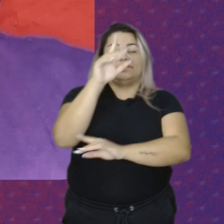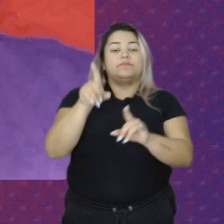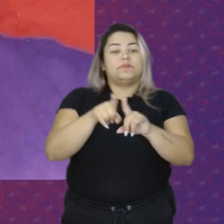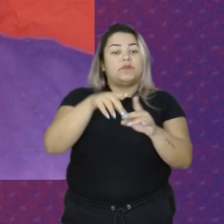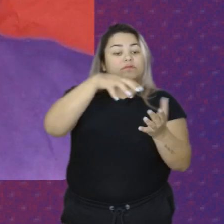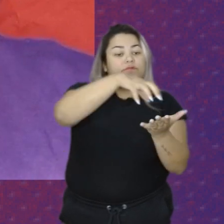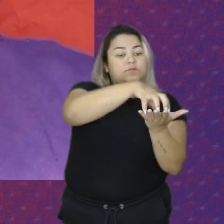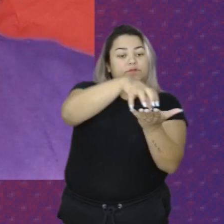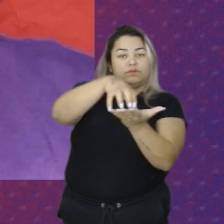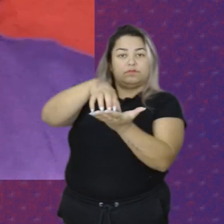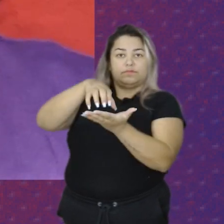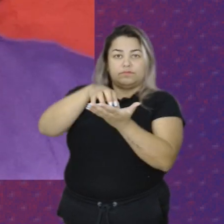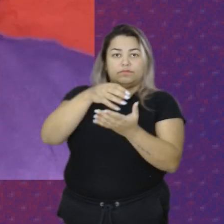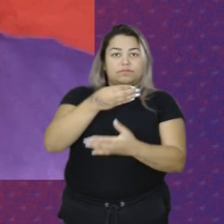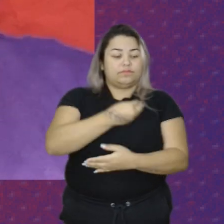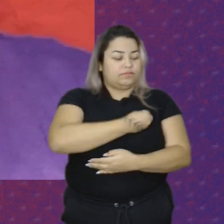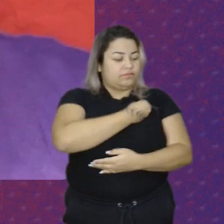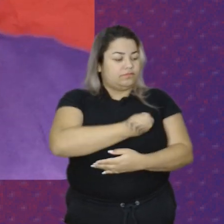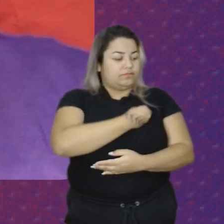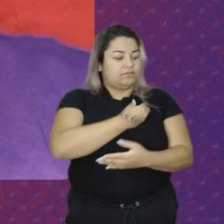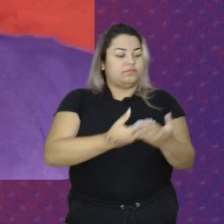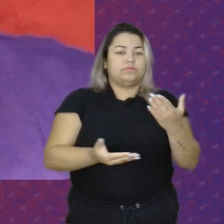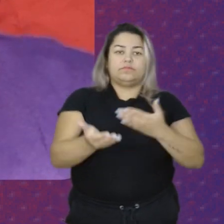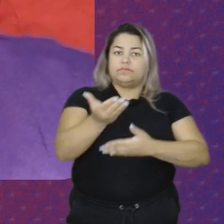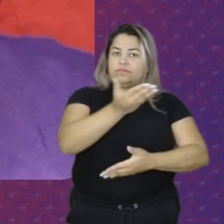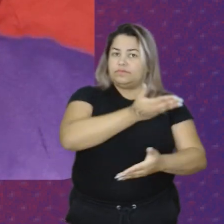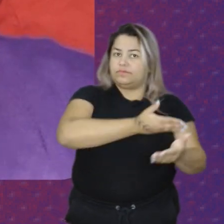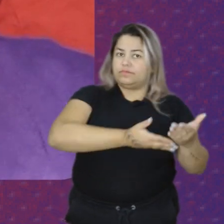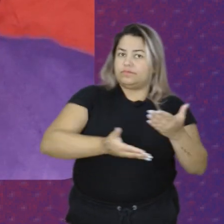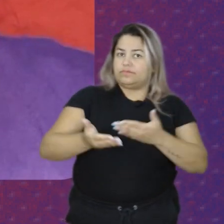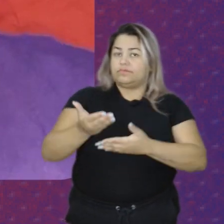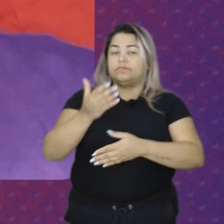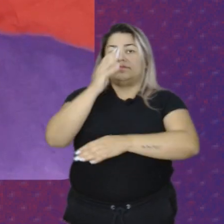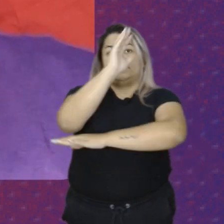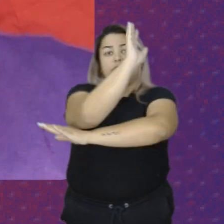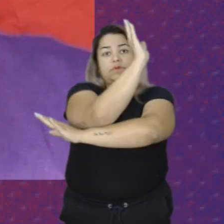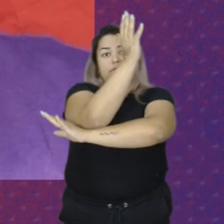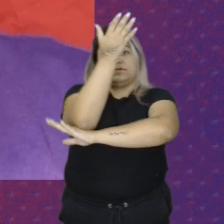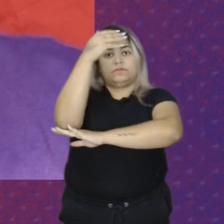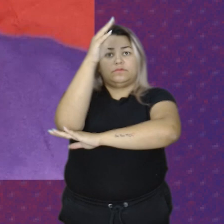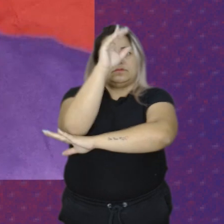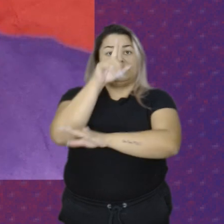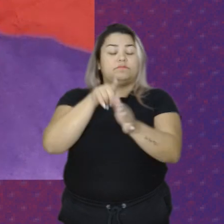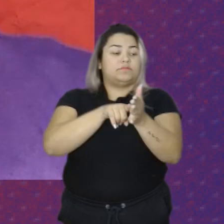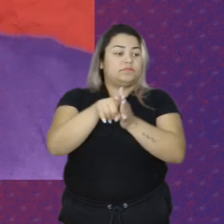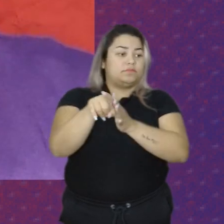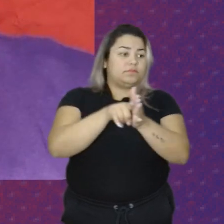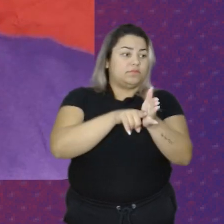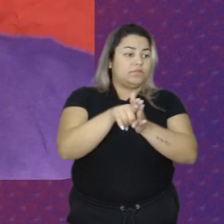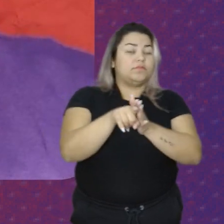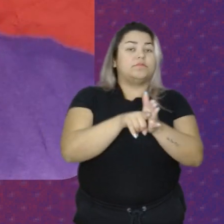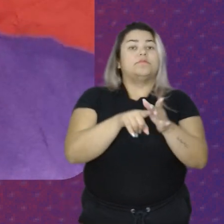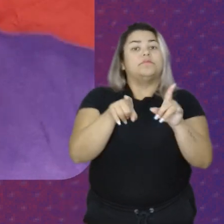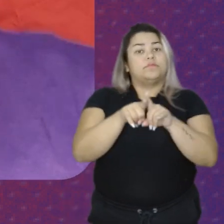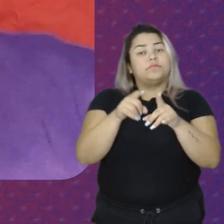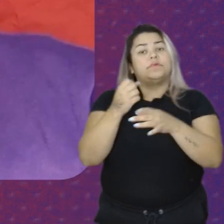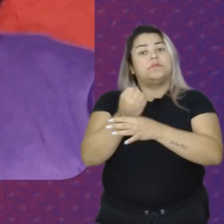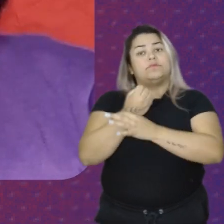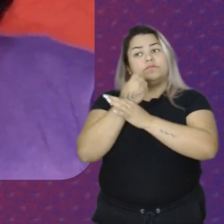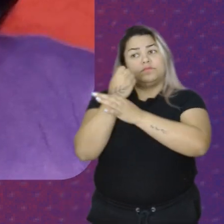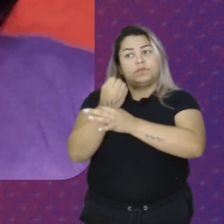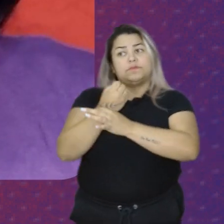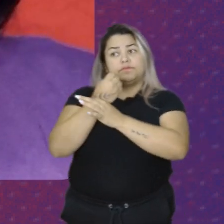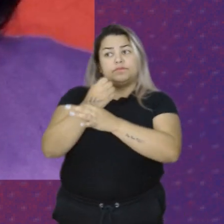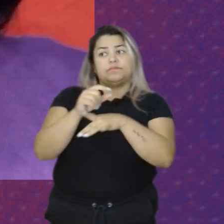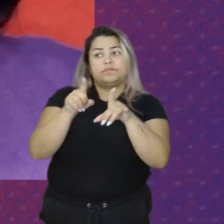território convivendo de forma em harmonia com a natureza, explorando de forma sustentável.